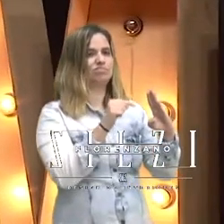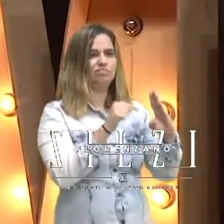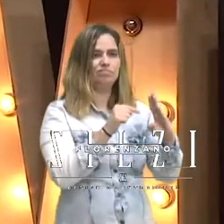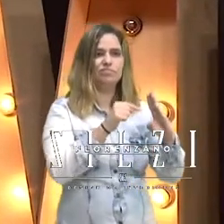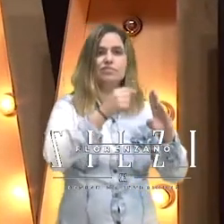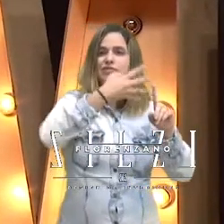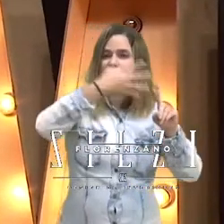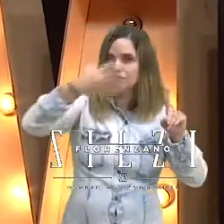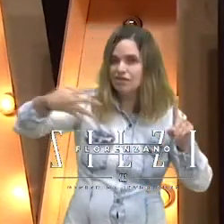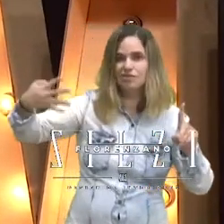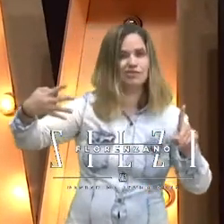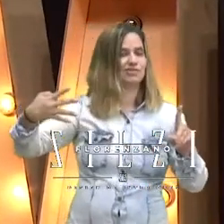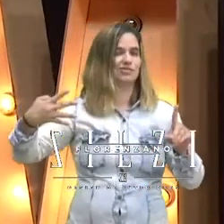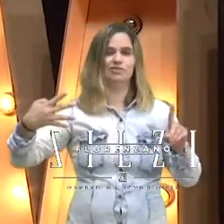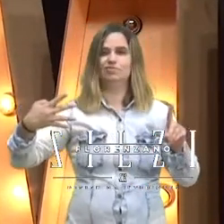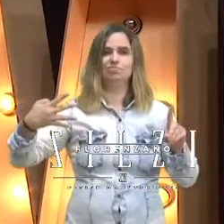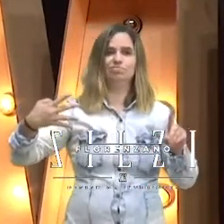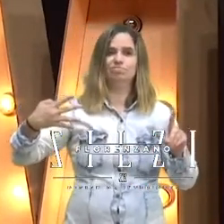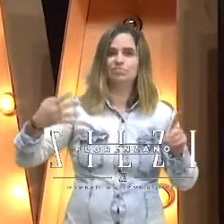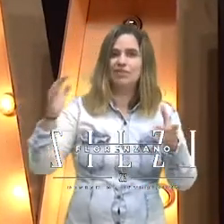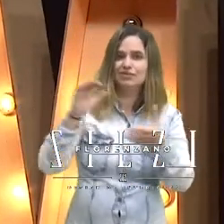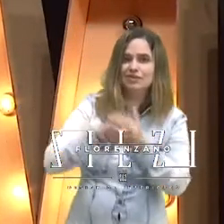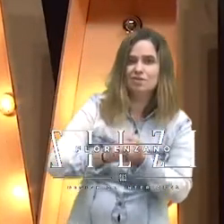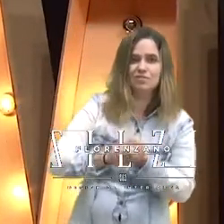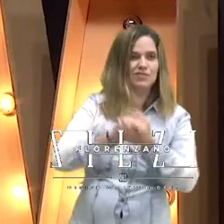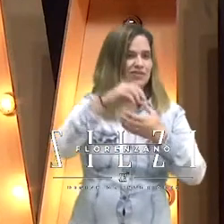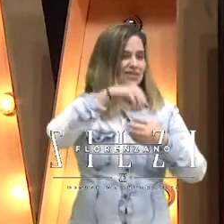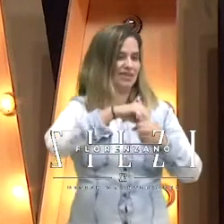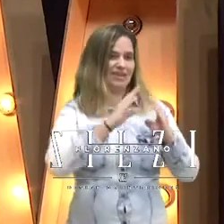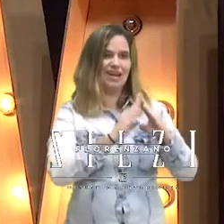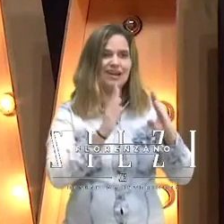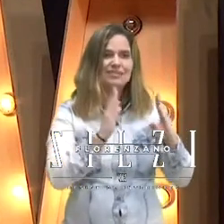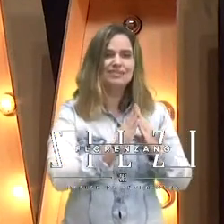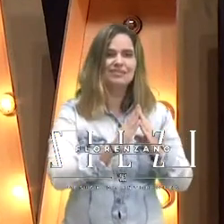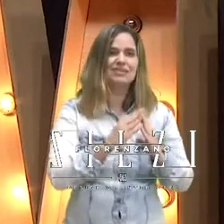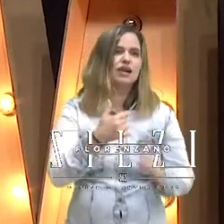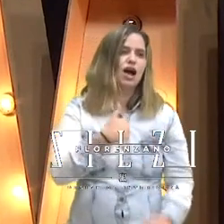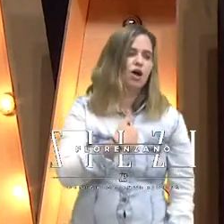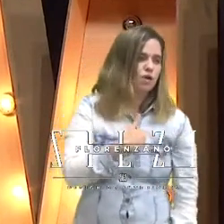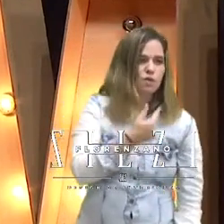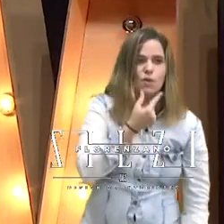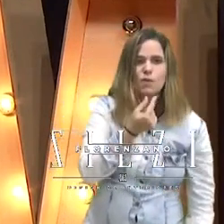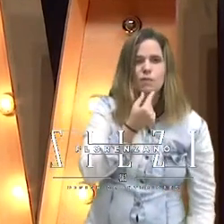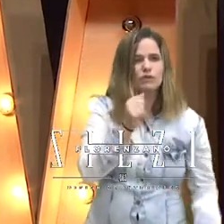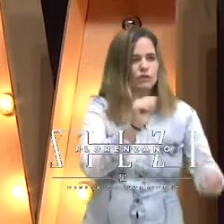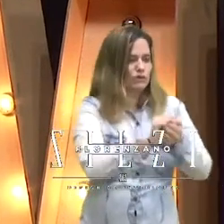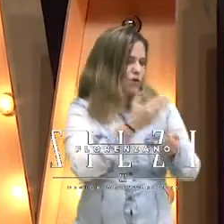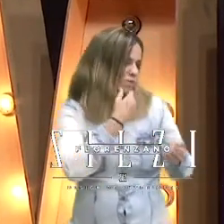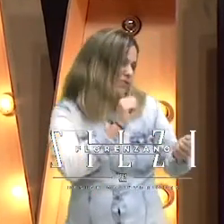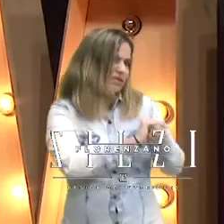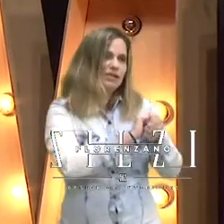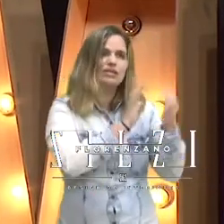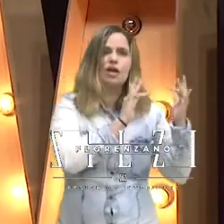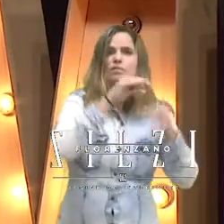por casais homoafetivos, dizendo: ah, pelo menos não vai ficar sozinha a criança. Ei, pelo menos não tem esse de pelo menos.